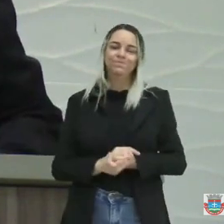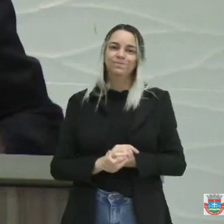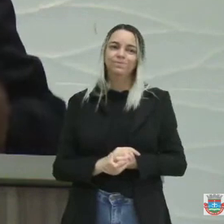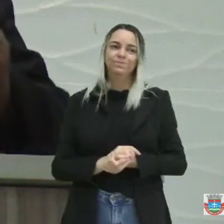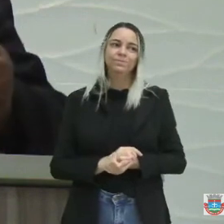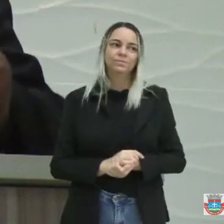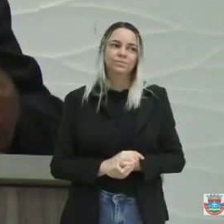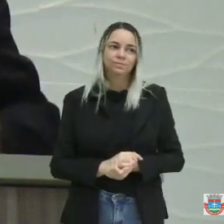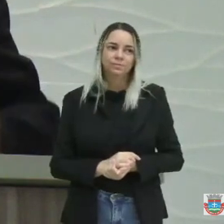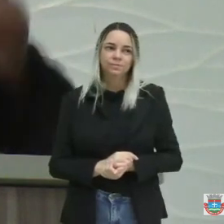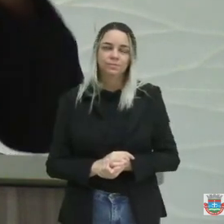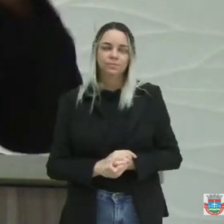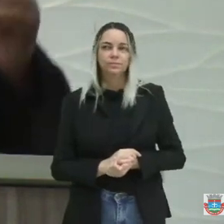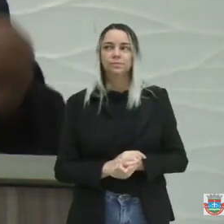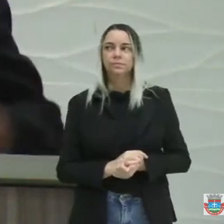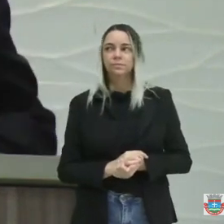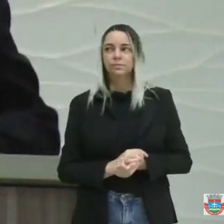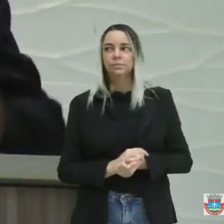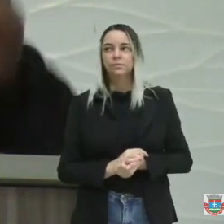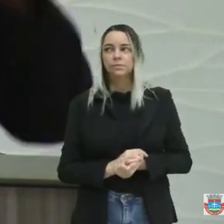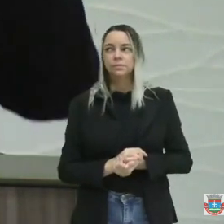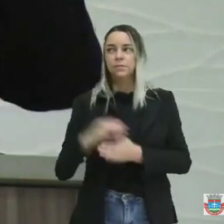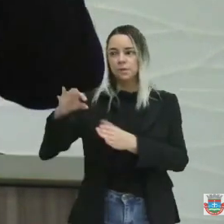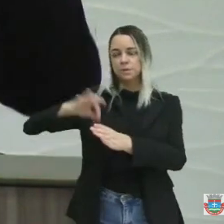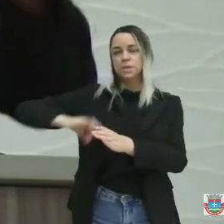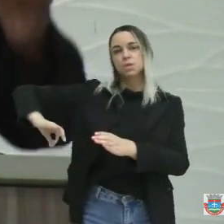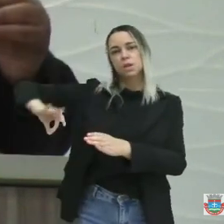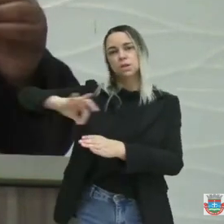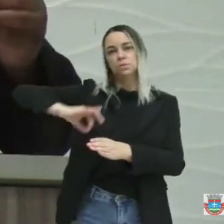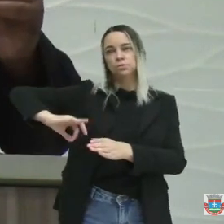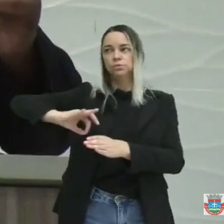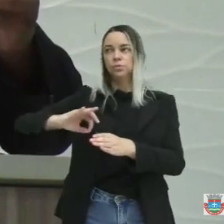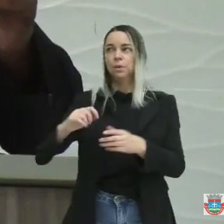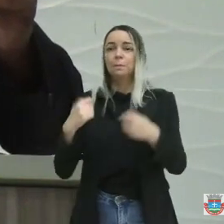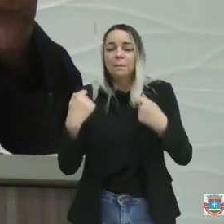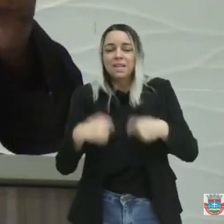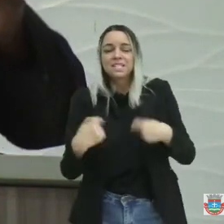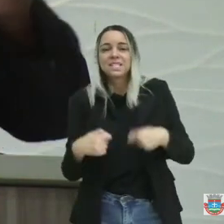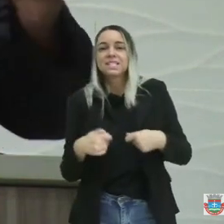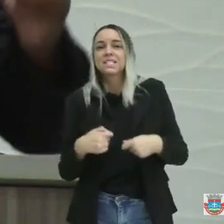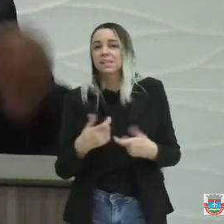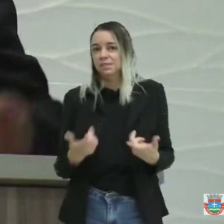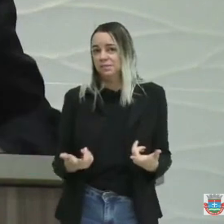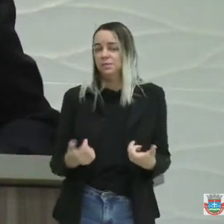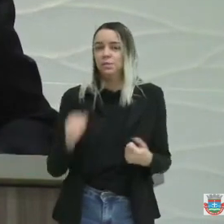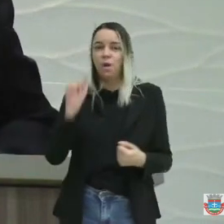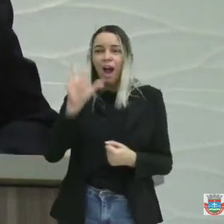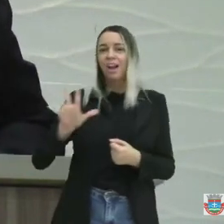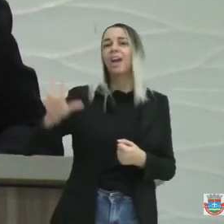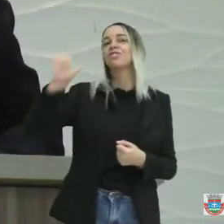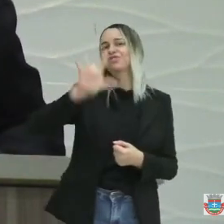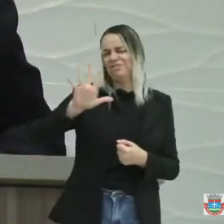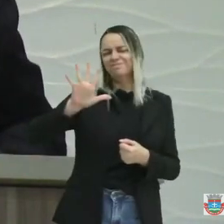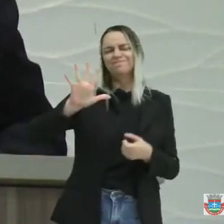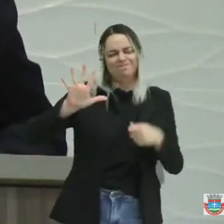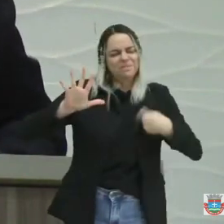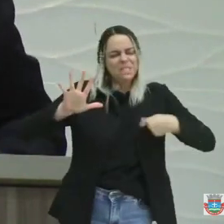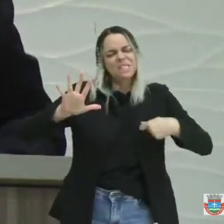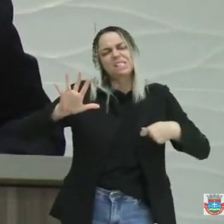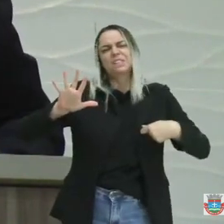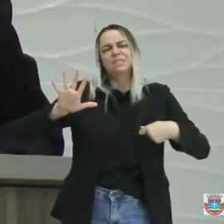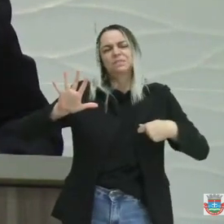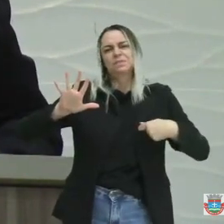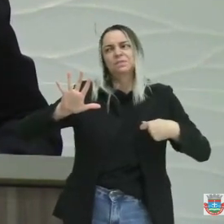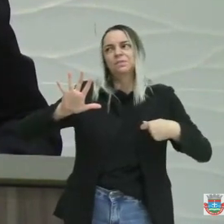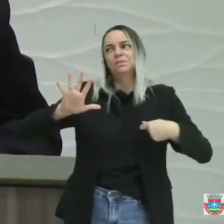É só ir atrás, que Espírito Santo precisa de uma creche, muito, e nós vamos